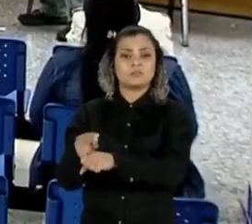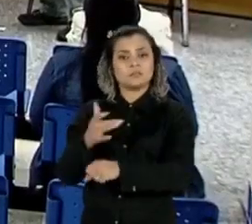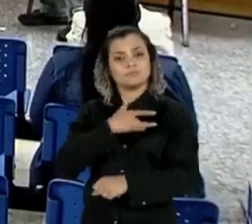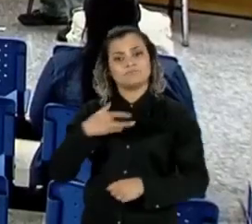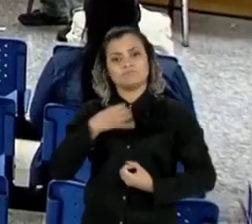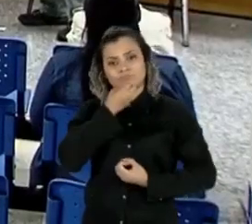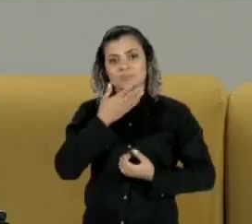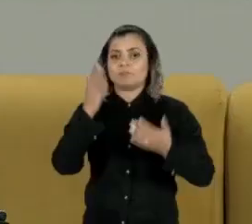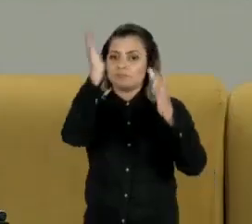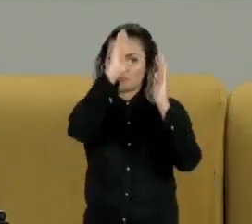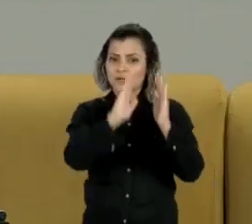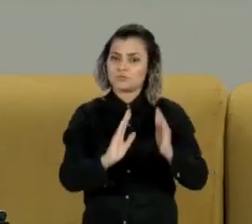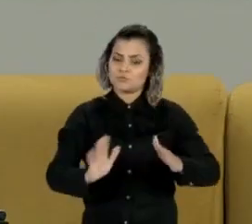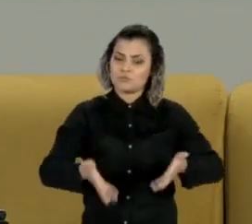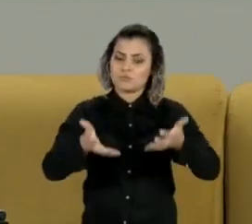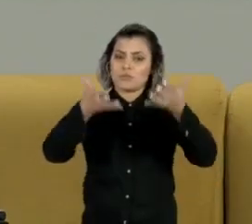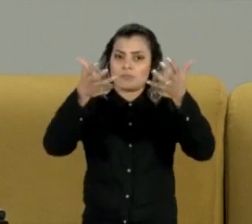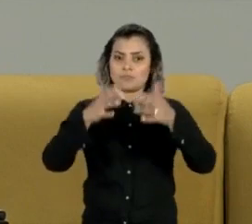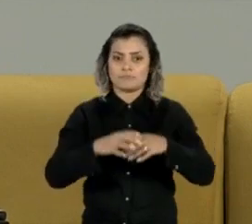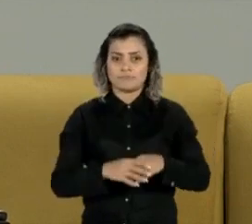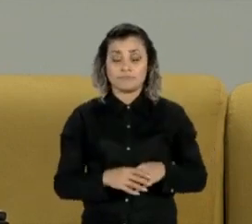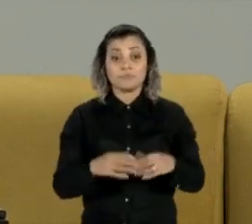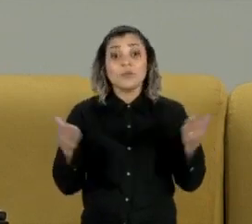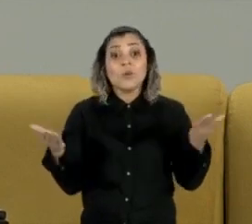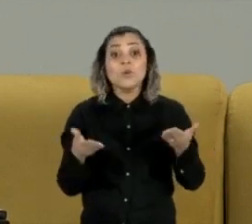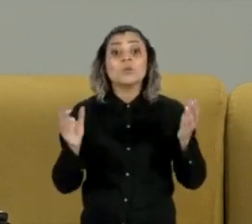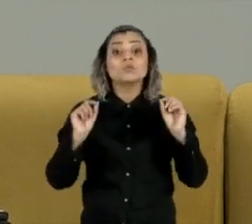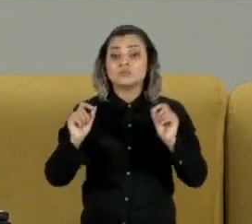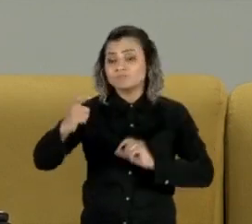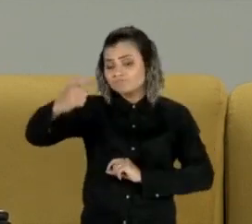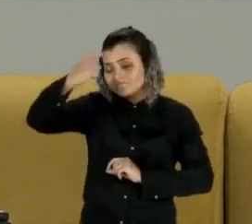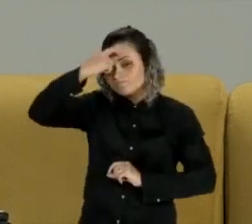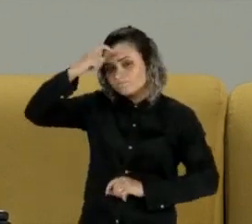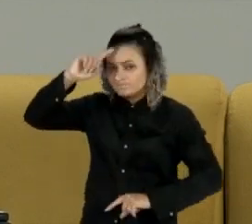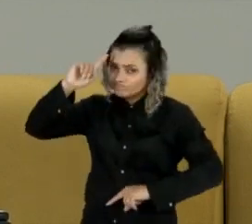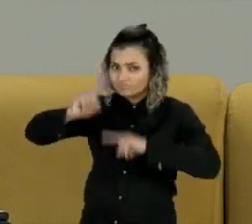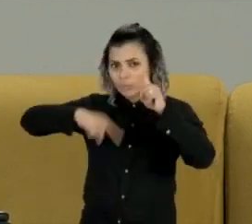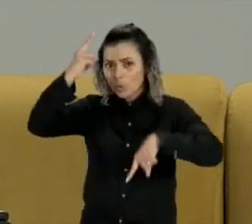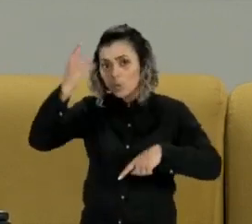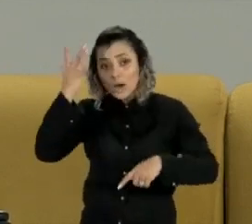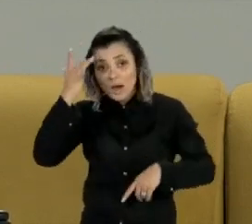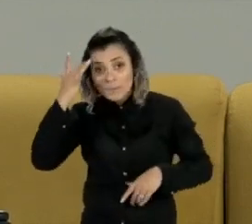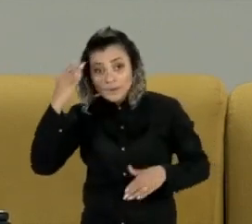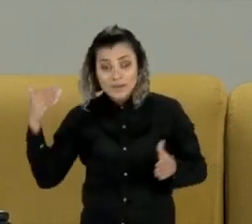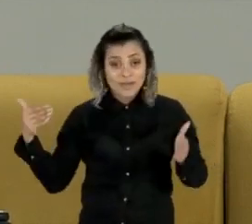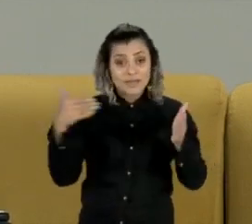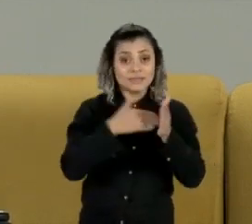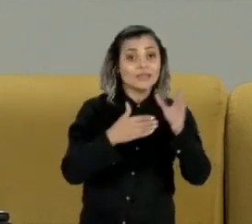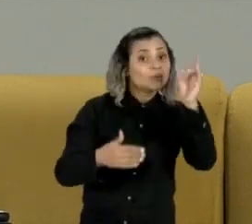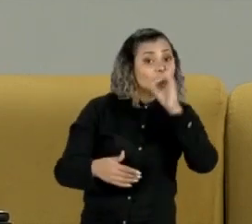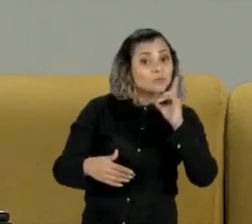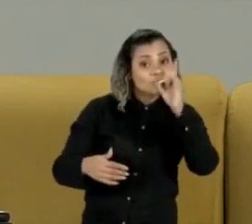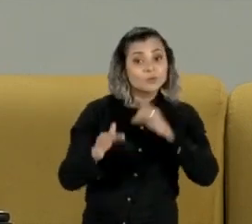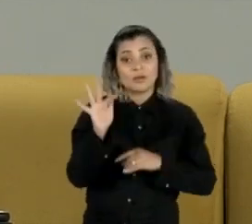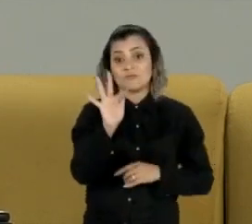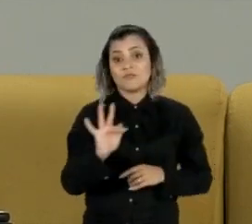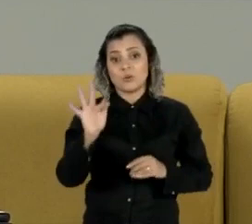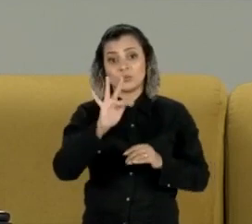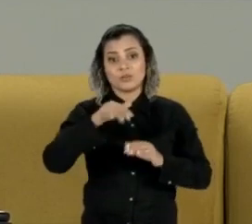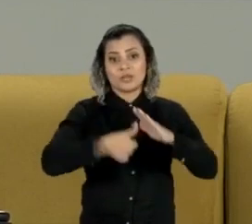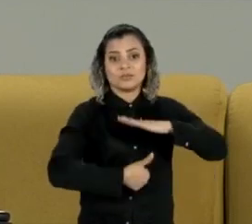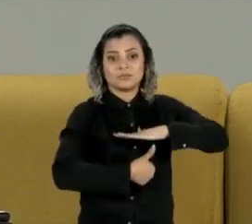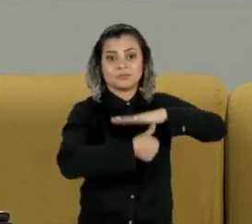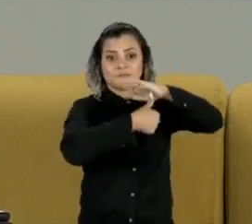bem-estar do país. Para celebrar a virada da consciência, que começa amanhã e vai até domingo em São Paulo, a Faculdade Zumbi dos